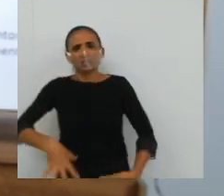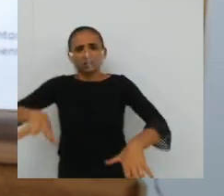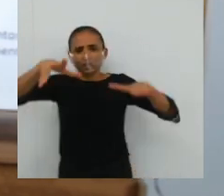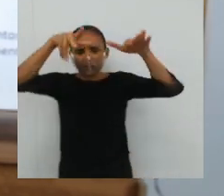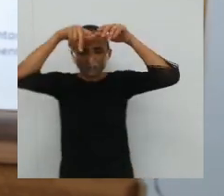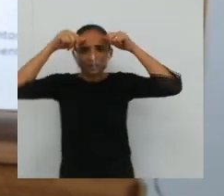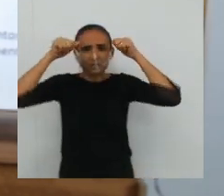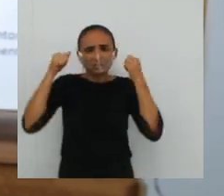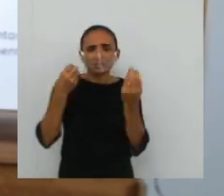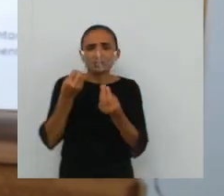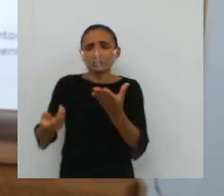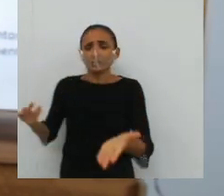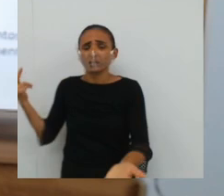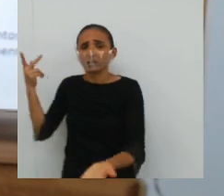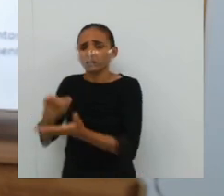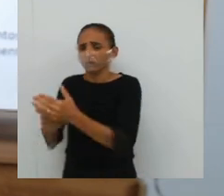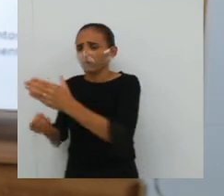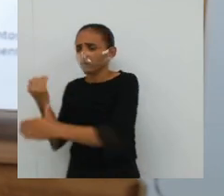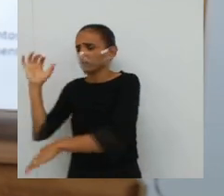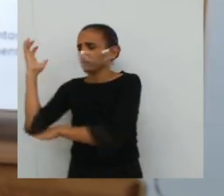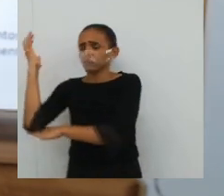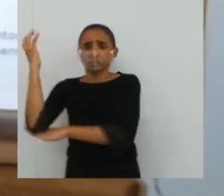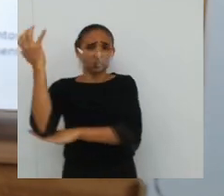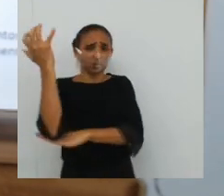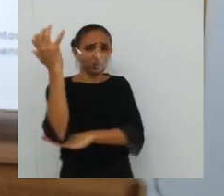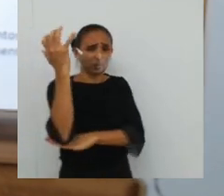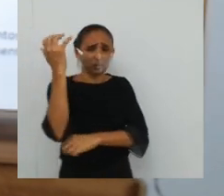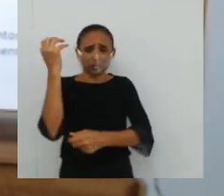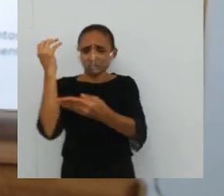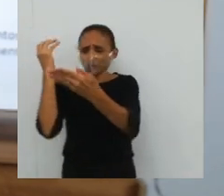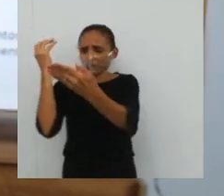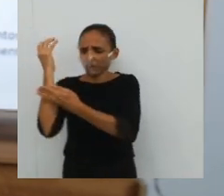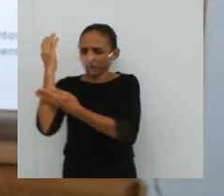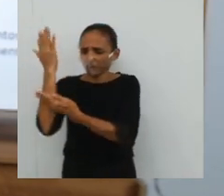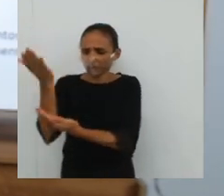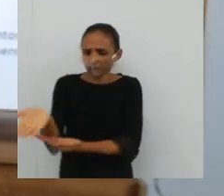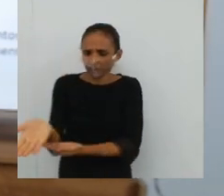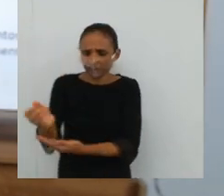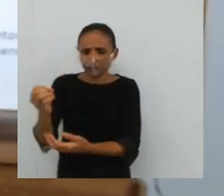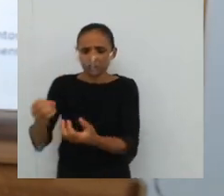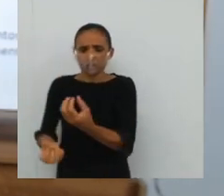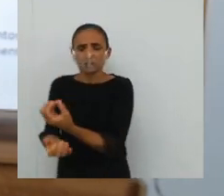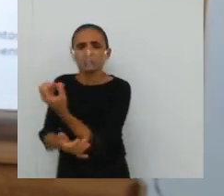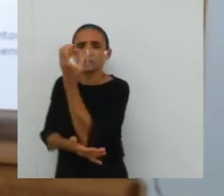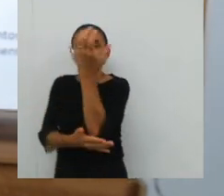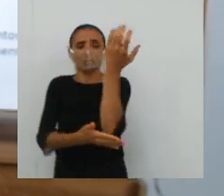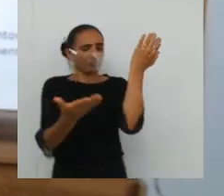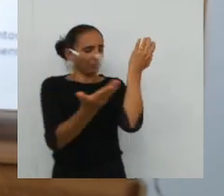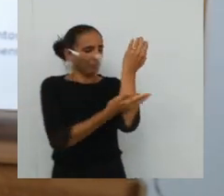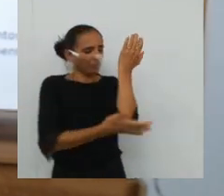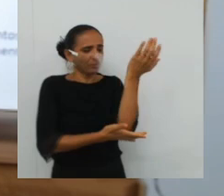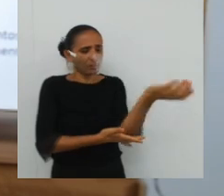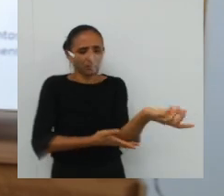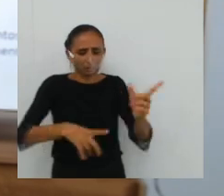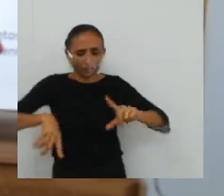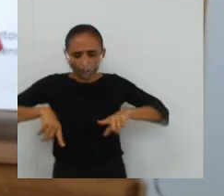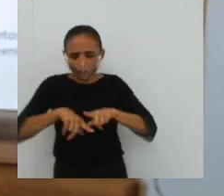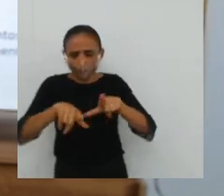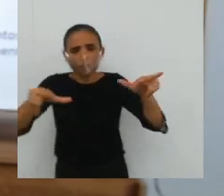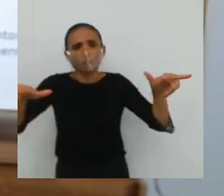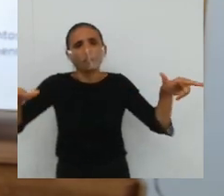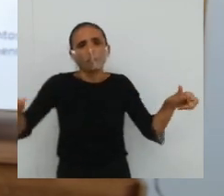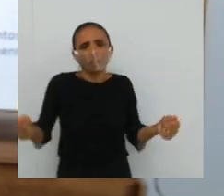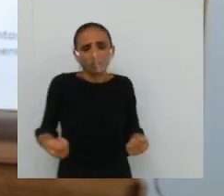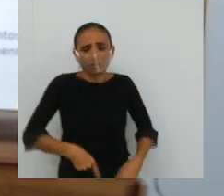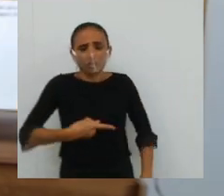Amazônia, tá? Onde são áreas que não têm uma fiscalização devida e as pessoas se aproveitando disso, elas vão ocupando aí